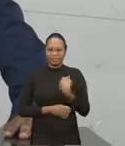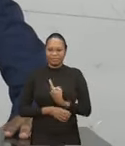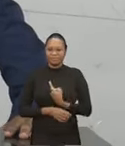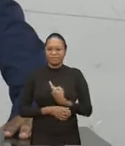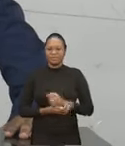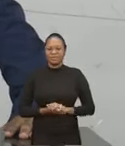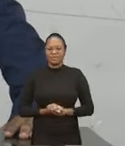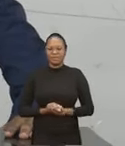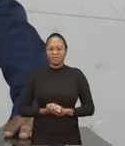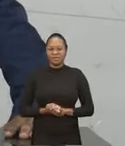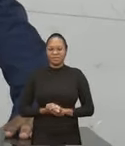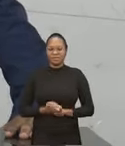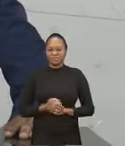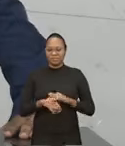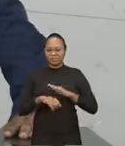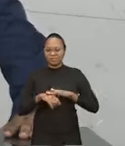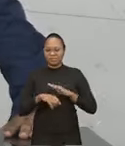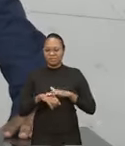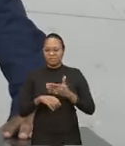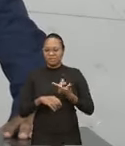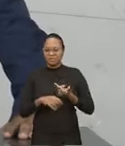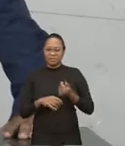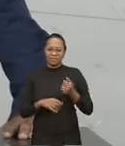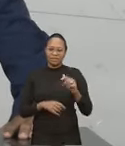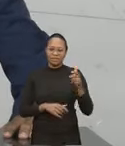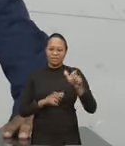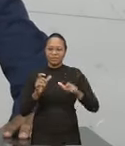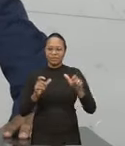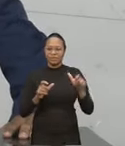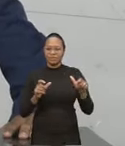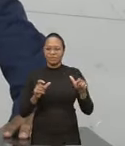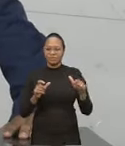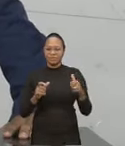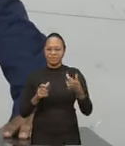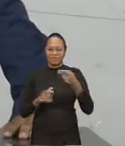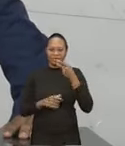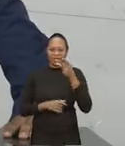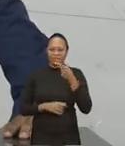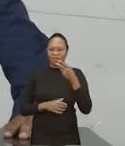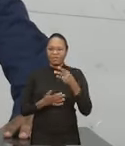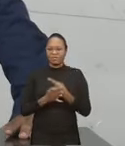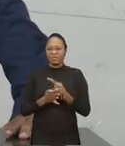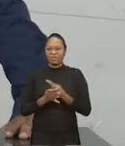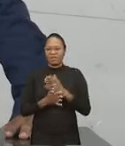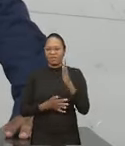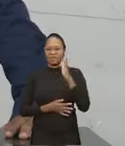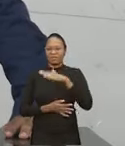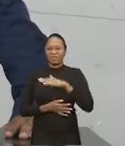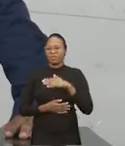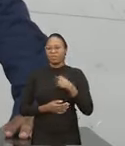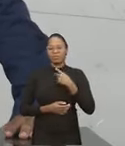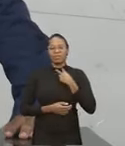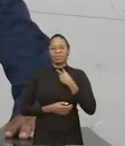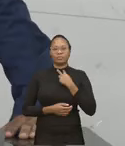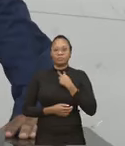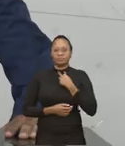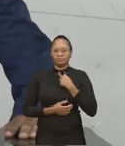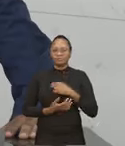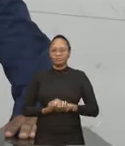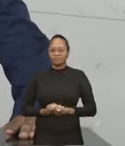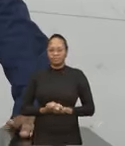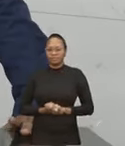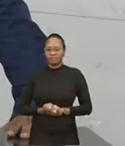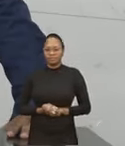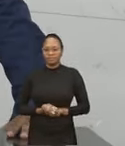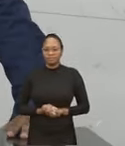benefícios de nossas comunidades e chegar outras pessoas aqui querendo desfazer. E não pode ser dessa forma.